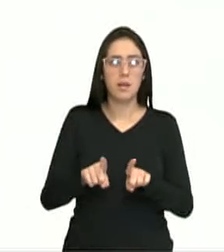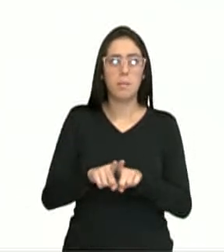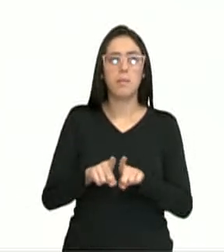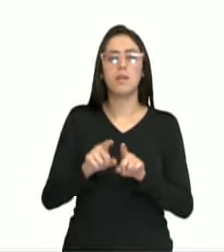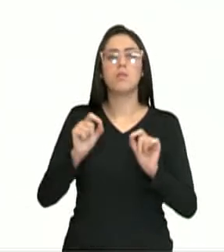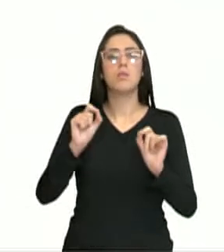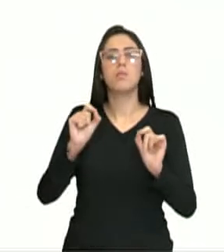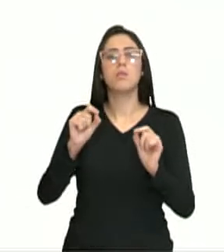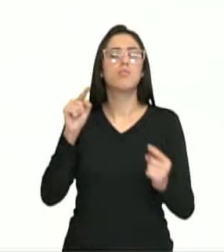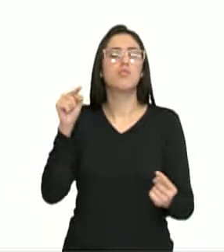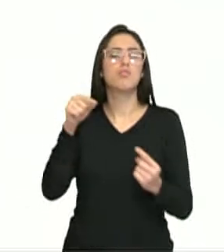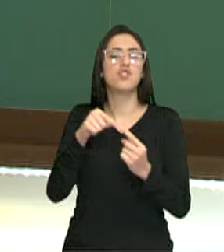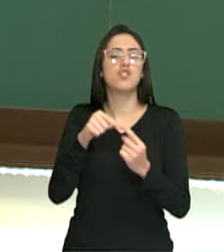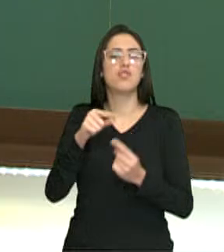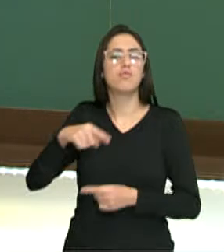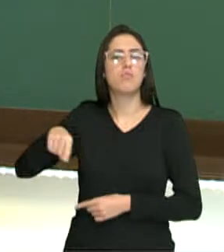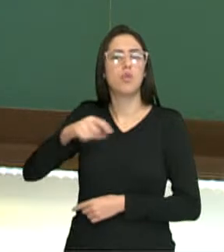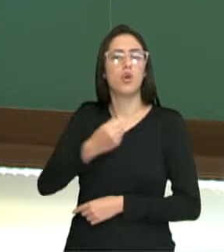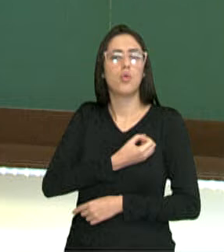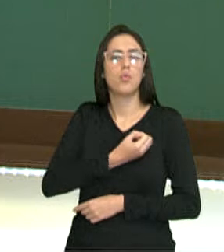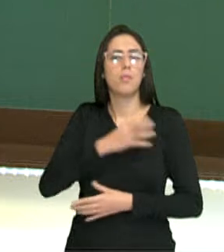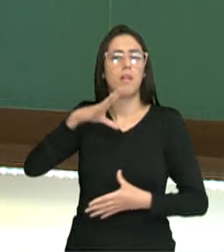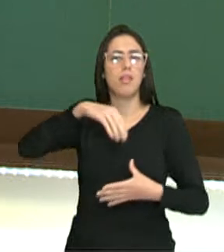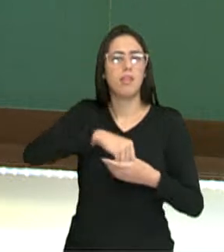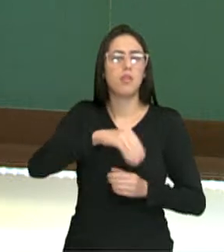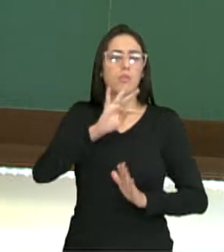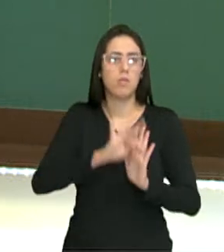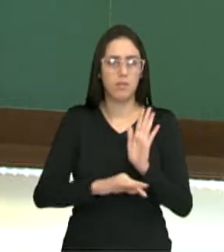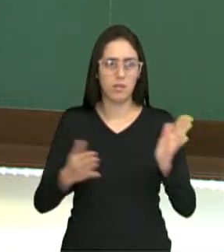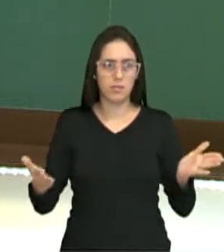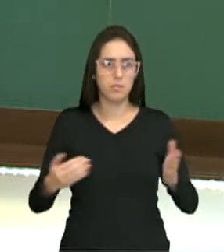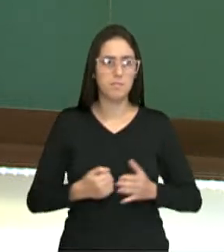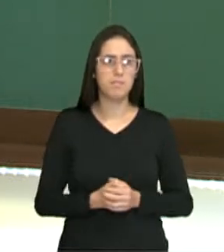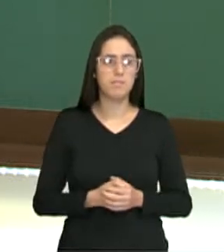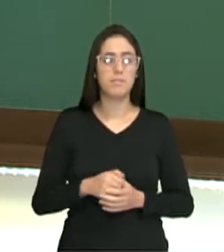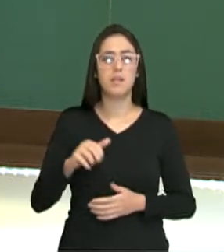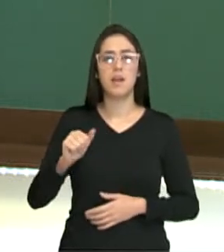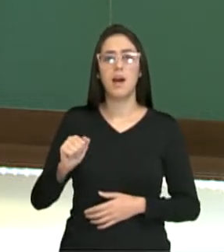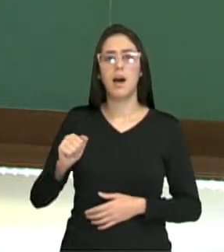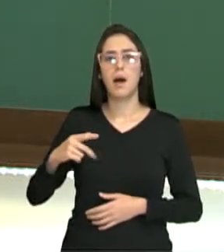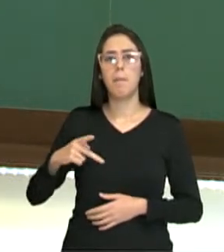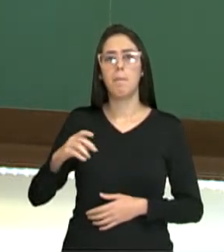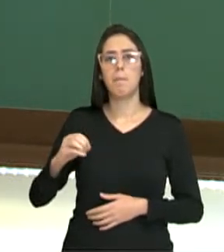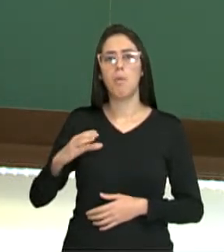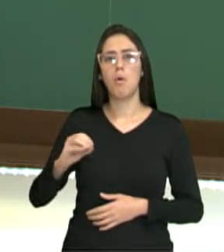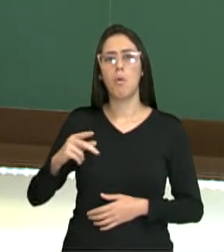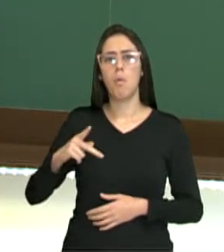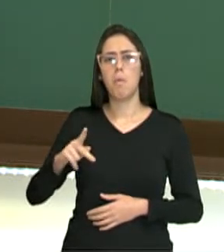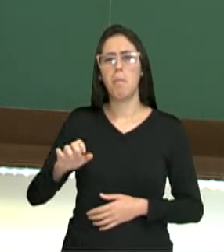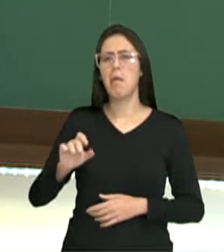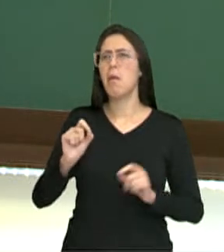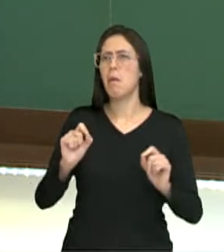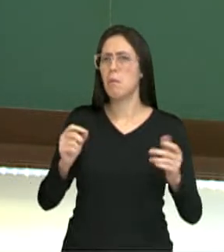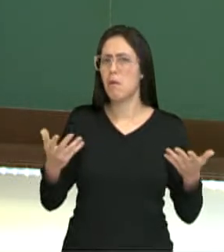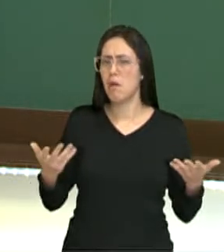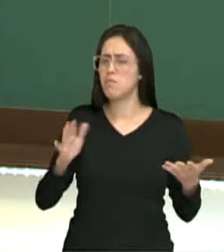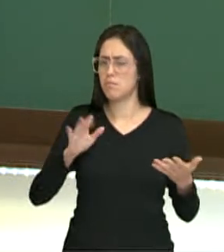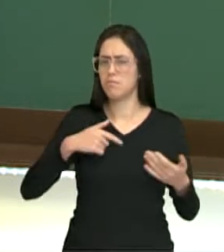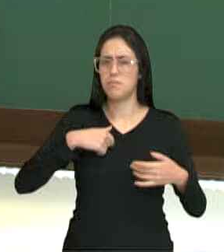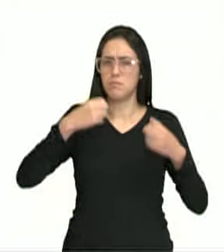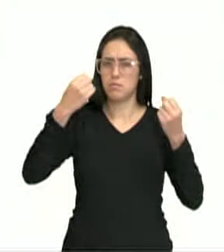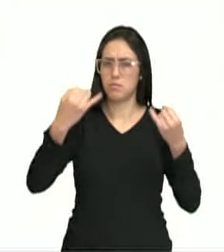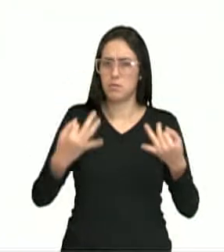funções dentro do texto, que seria apócope, né, professor? Então, a gente vai ver isso no decorrer da nossa aula, tá? Vamos